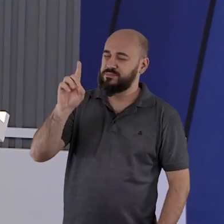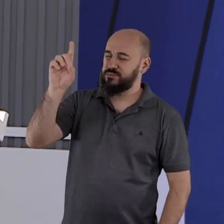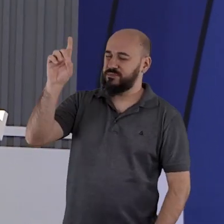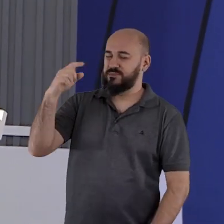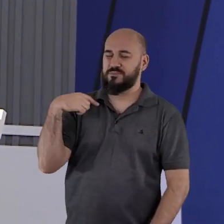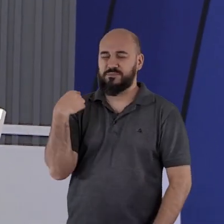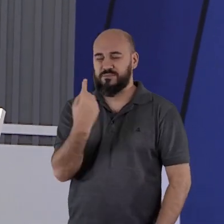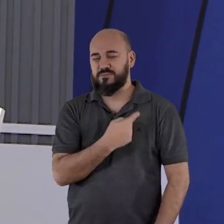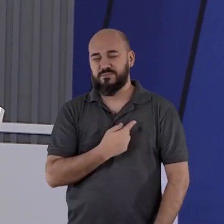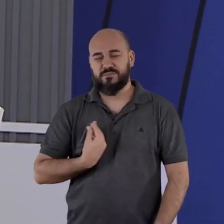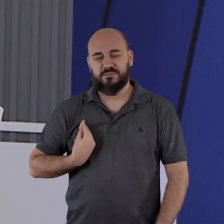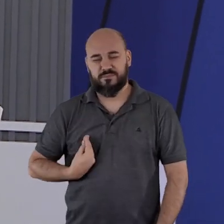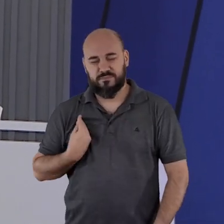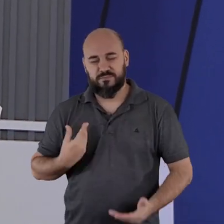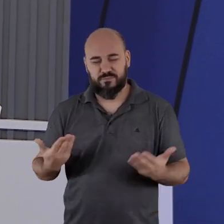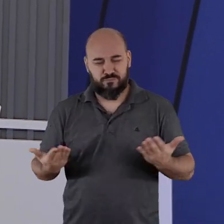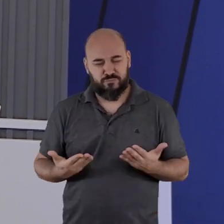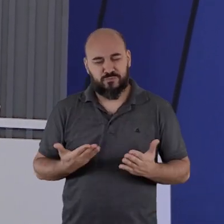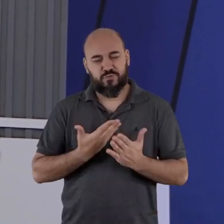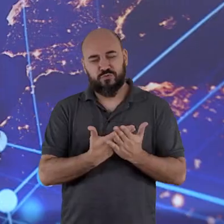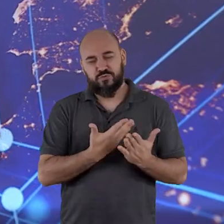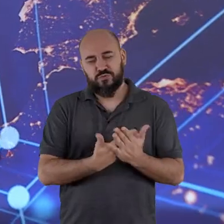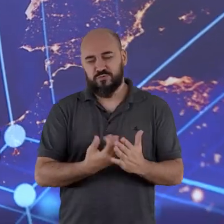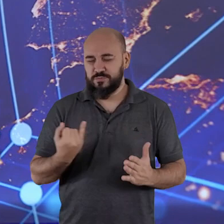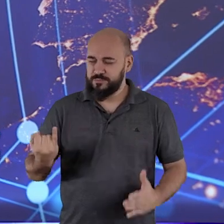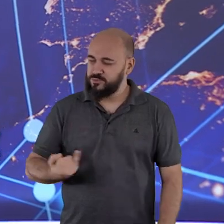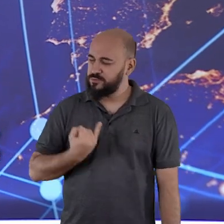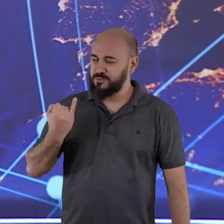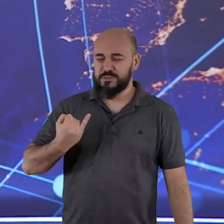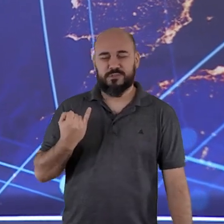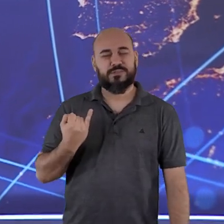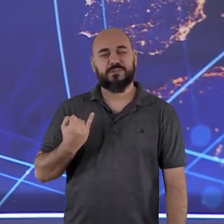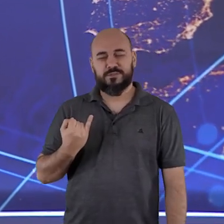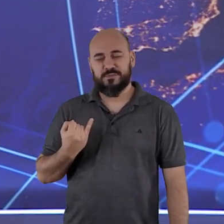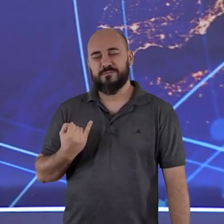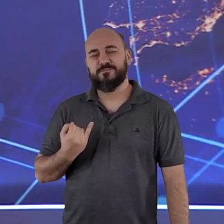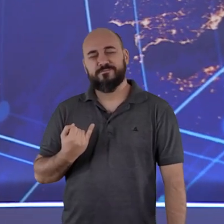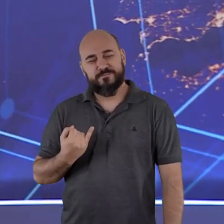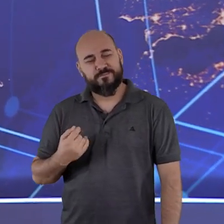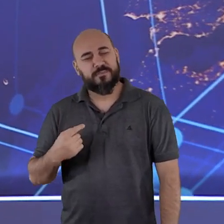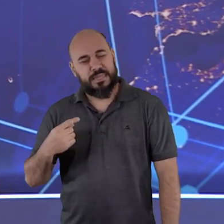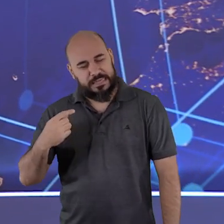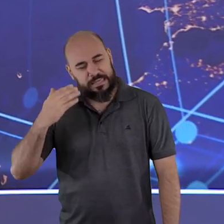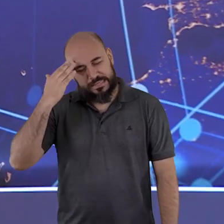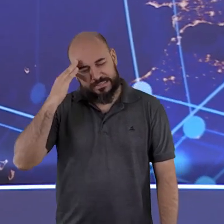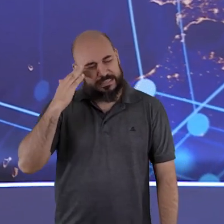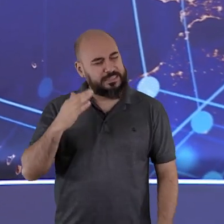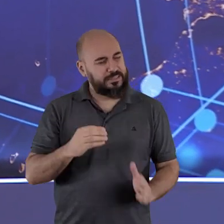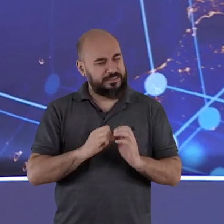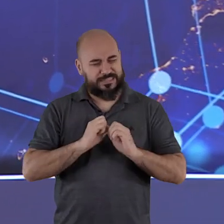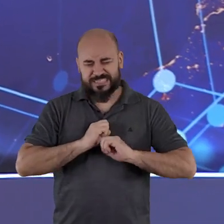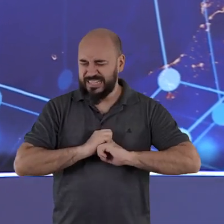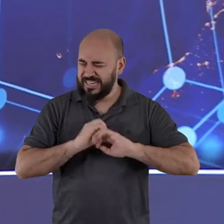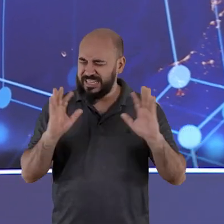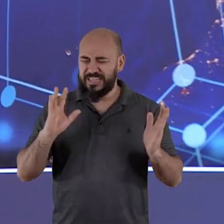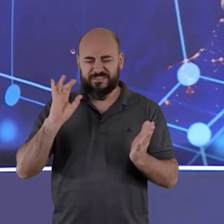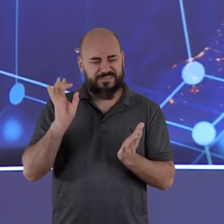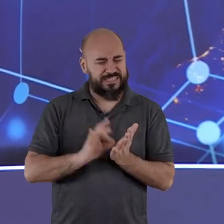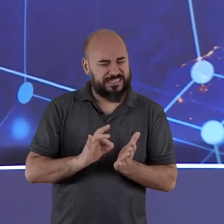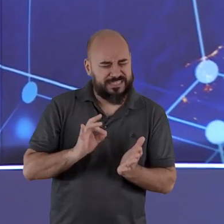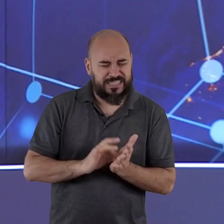no meio de um estudo tão importante da Tua Palavra. Estamos compreendendo grandes verdades que ficaram ocultas por muitos